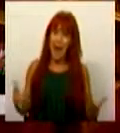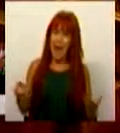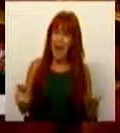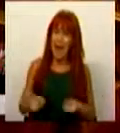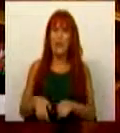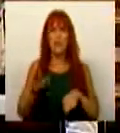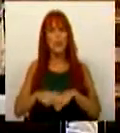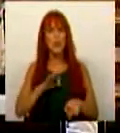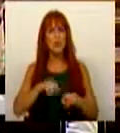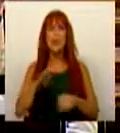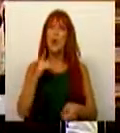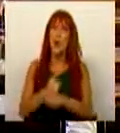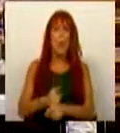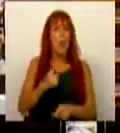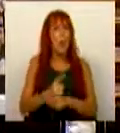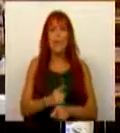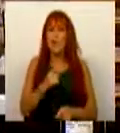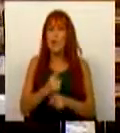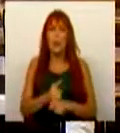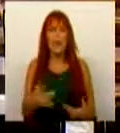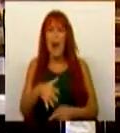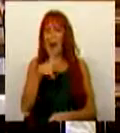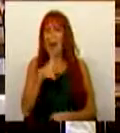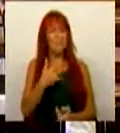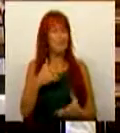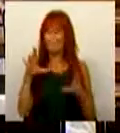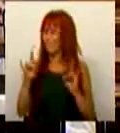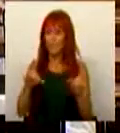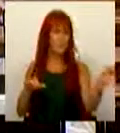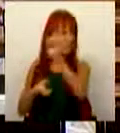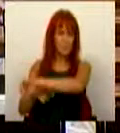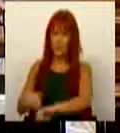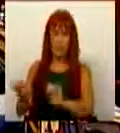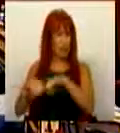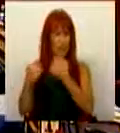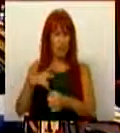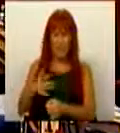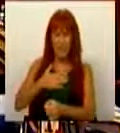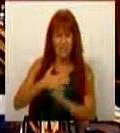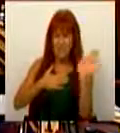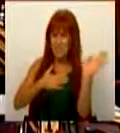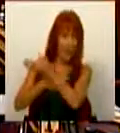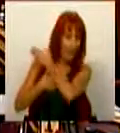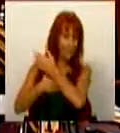é por isso que o Sr. Deputado continua a perder votos e esse discurso não cola, de facto, na sociedade portuguesa.